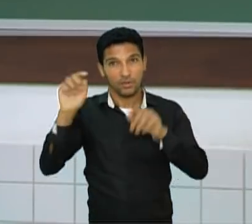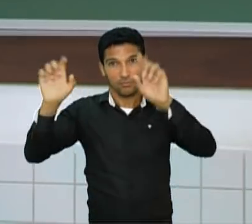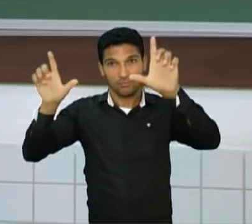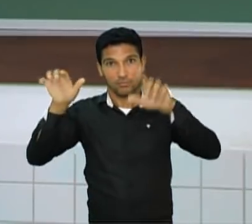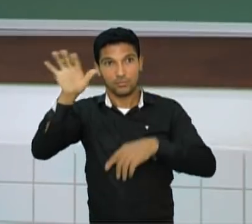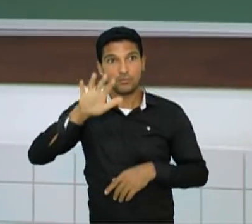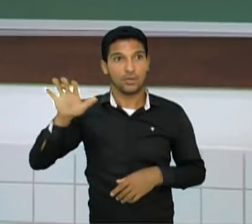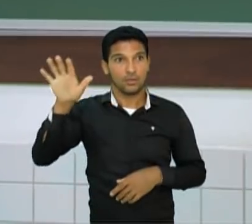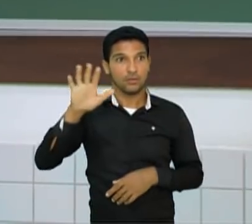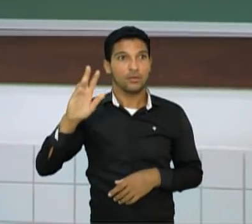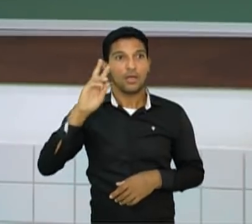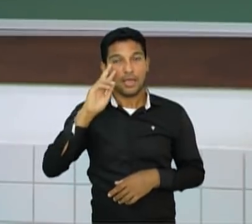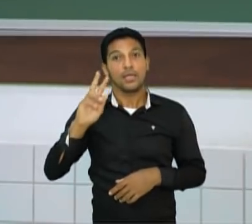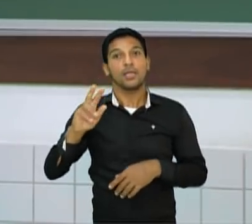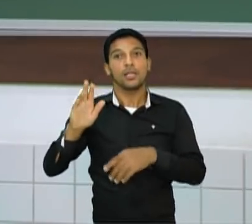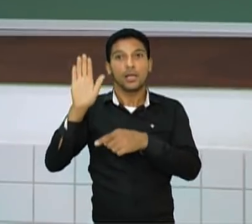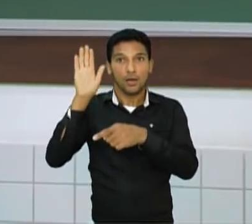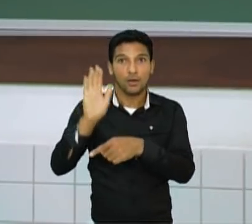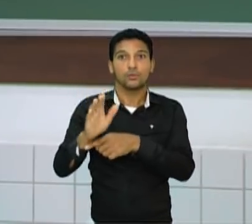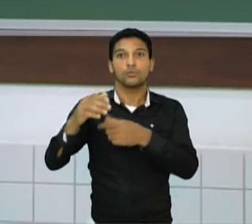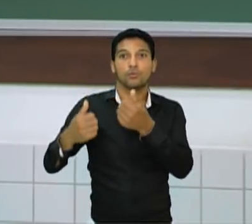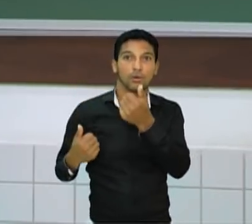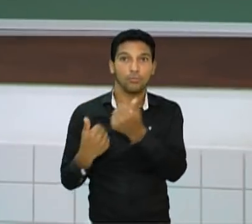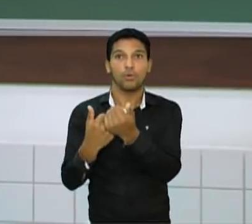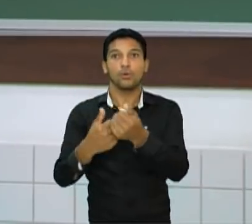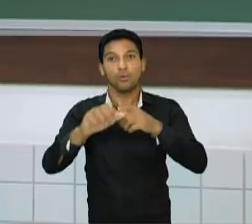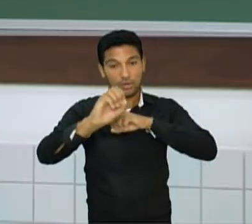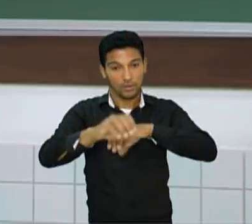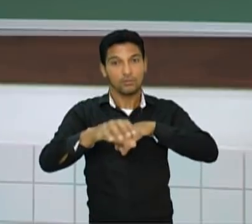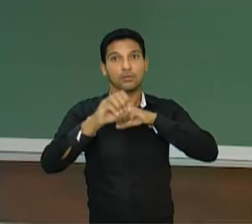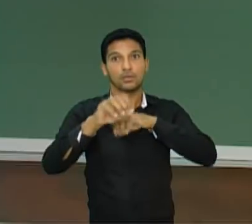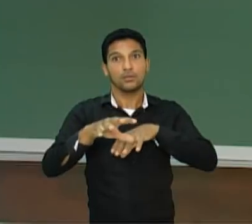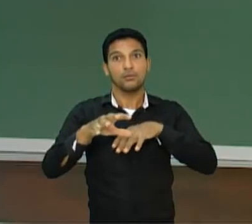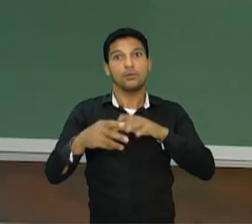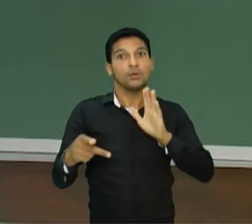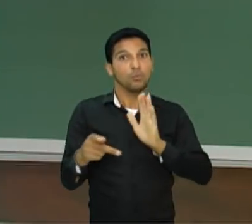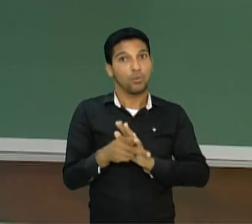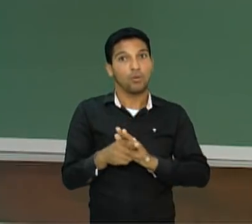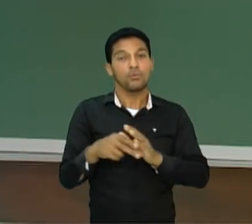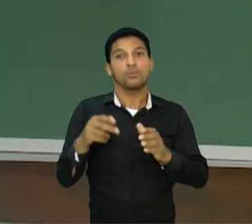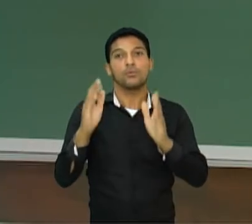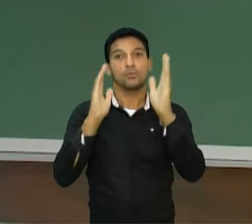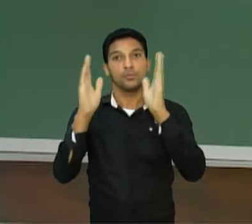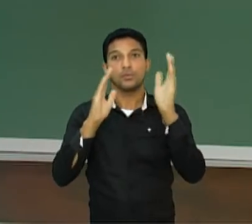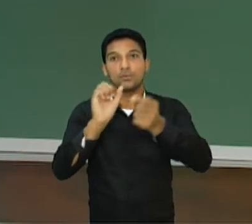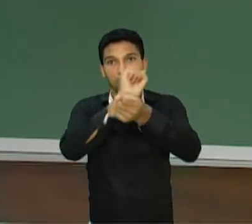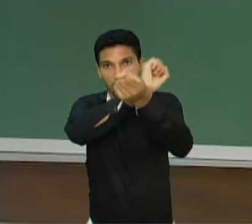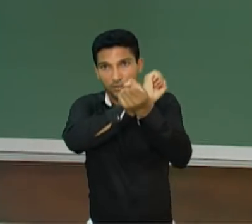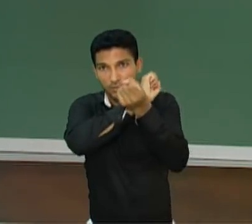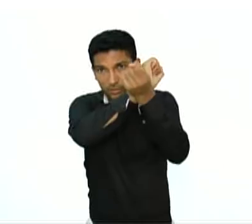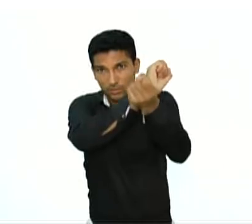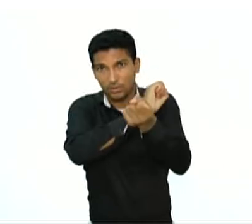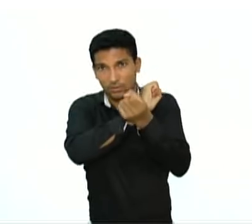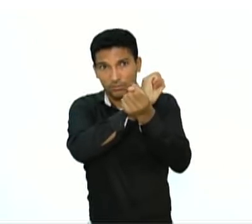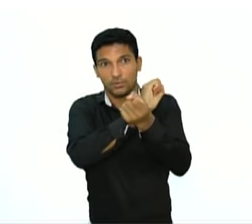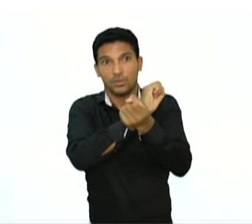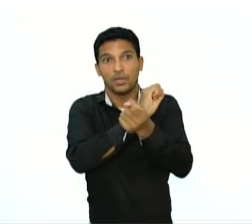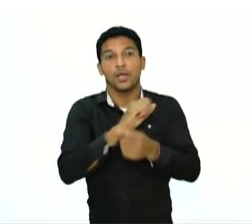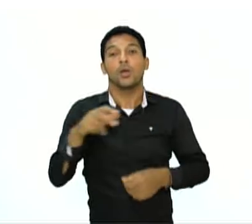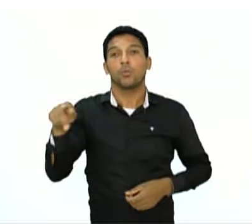com política, de forma política e social, por meio de leis. Então o movimento abolicionista atuou no Brasil inteiro.